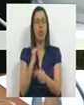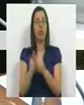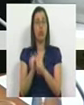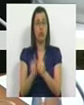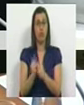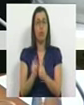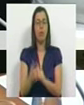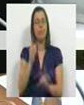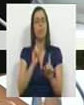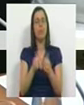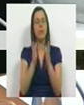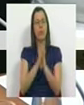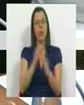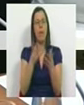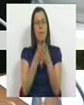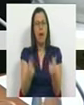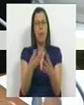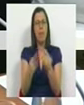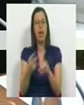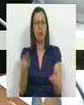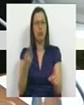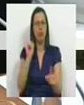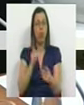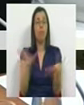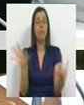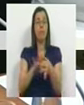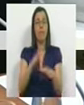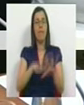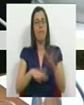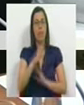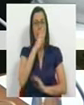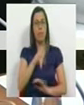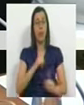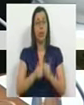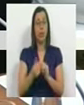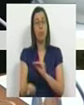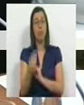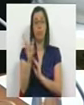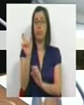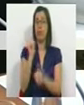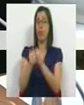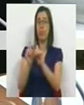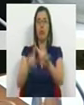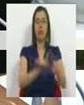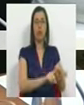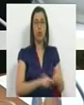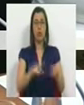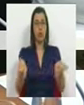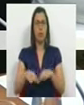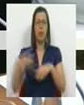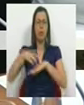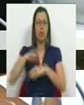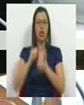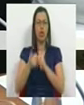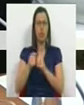desportivo compreende toda a memória material e imaterial associada à prática desportiva e ao fenómeno de desporto. A diversidade de instalações e